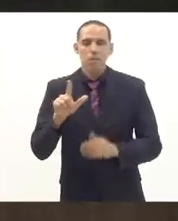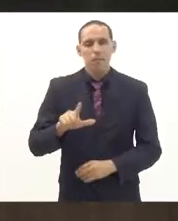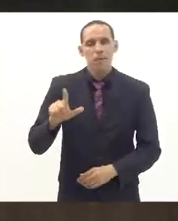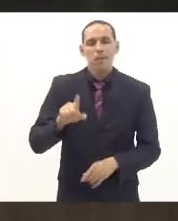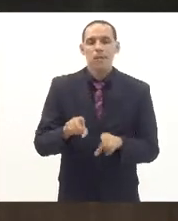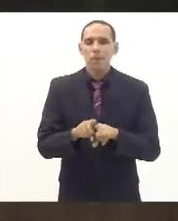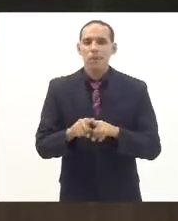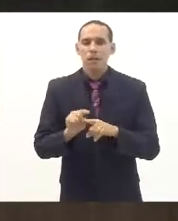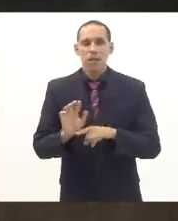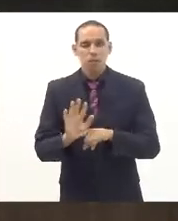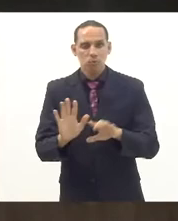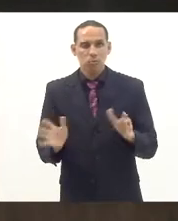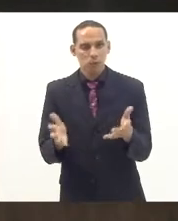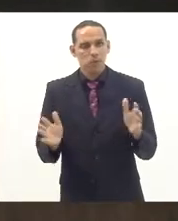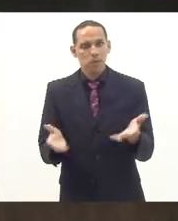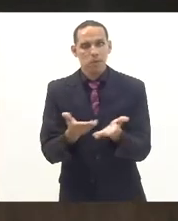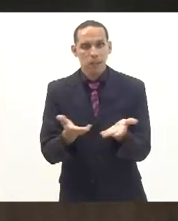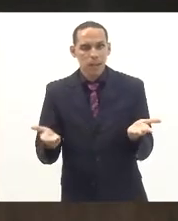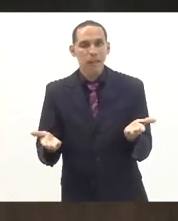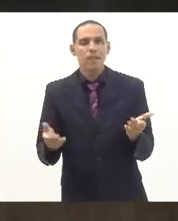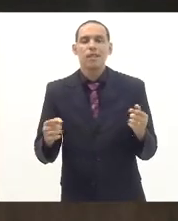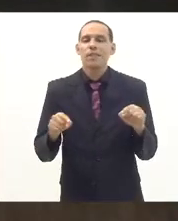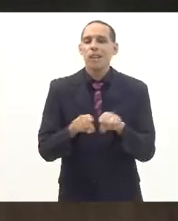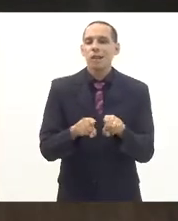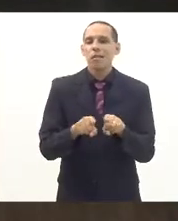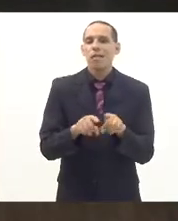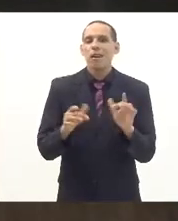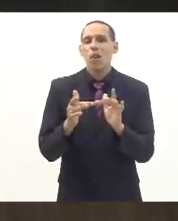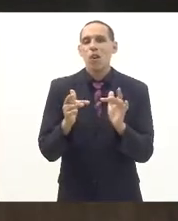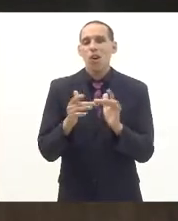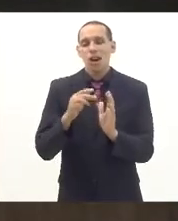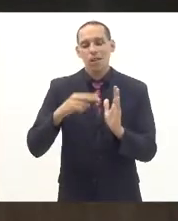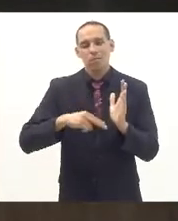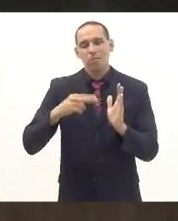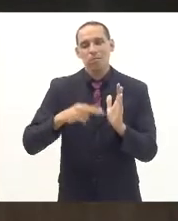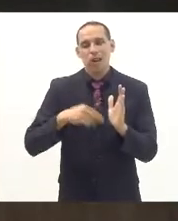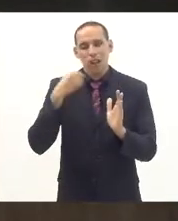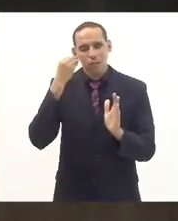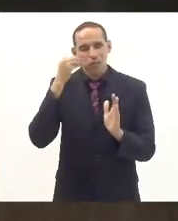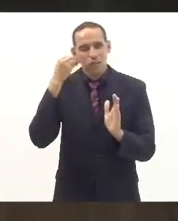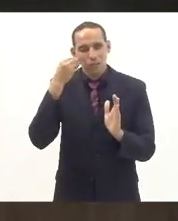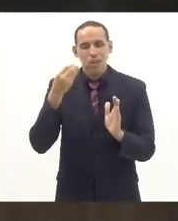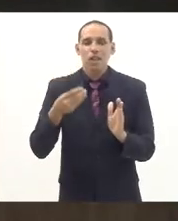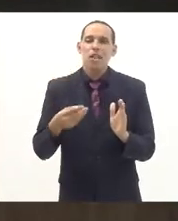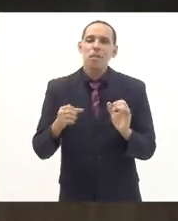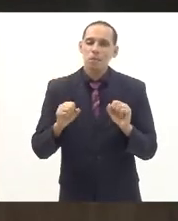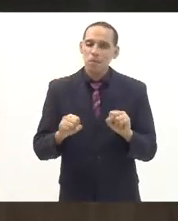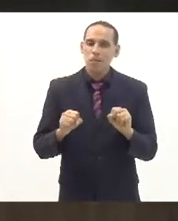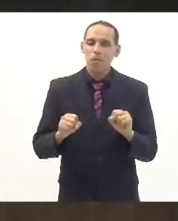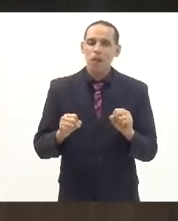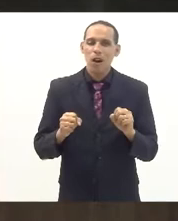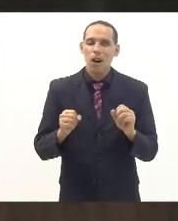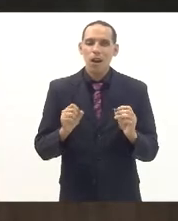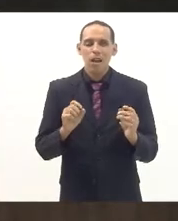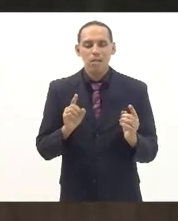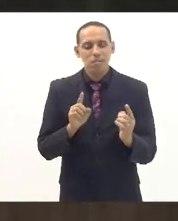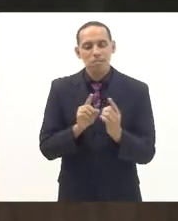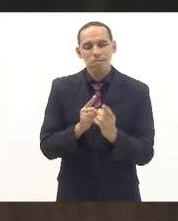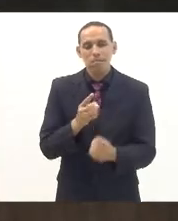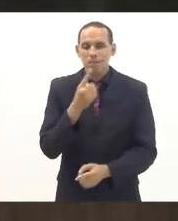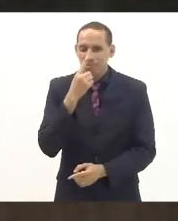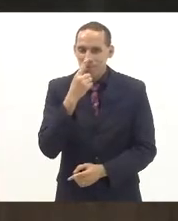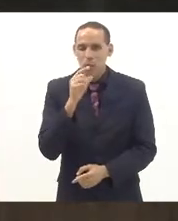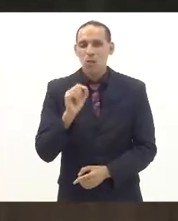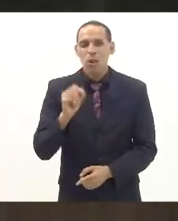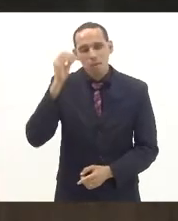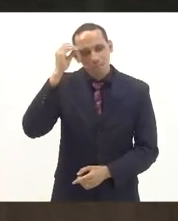para que a gente possa motivar os também Ah tá sempre contato com os livros e com as experiências que possam trazer essa aproximação com